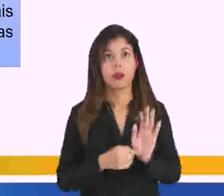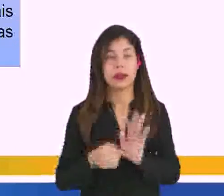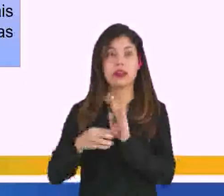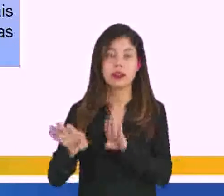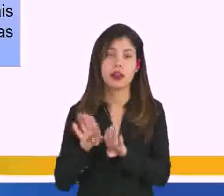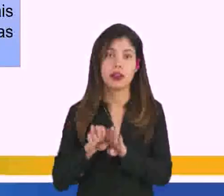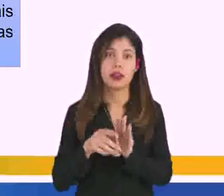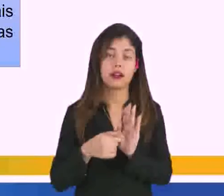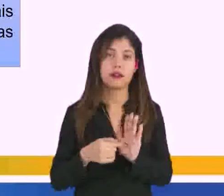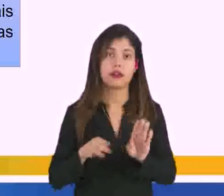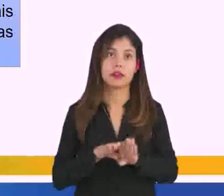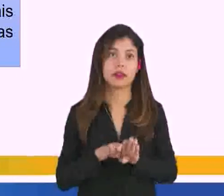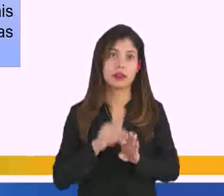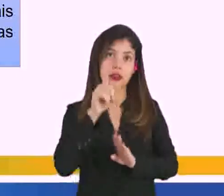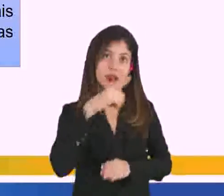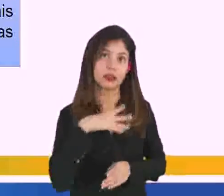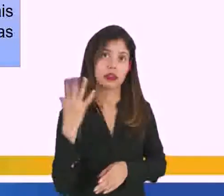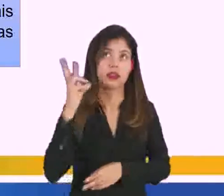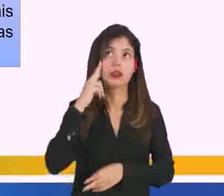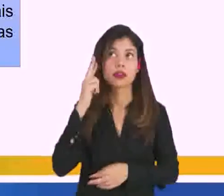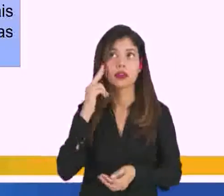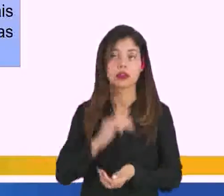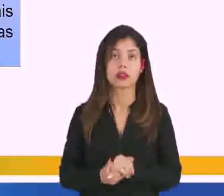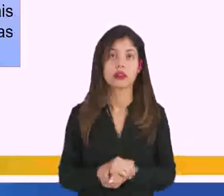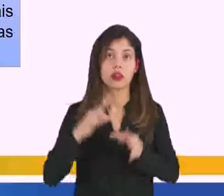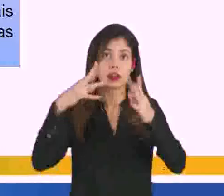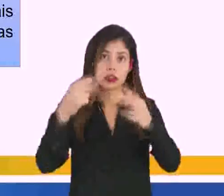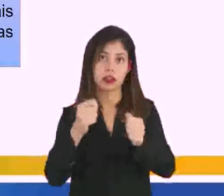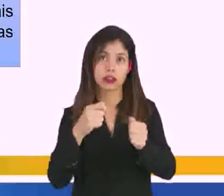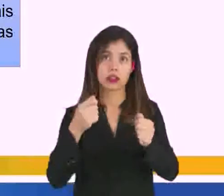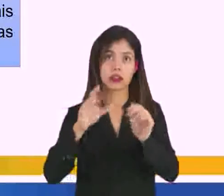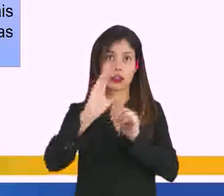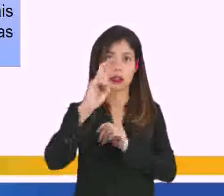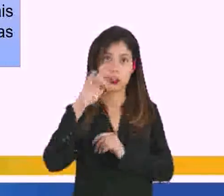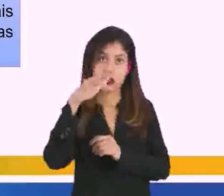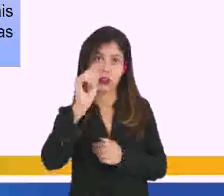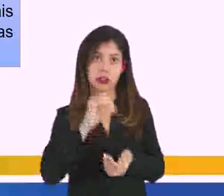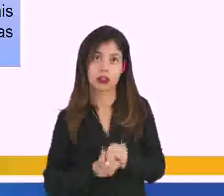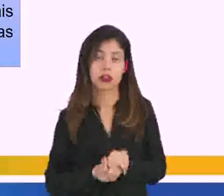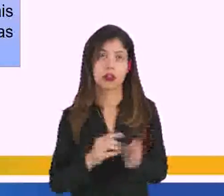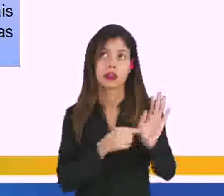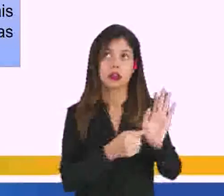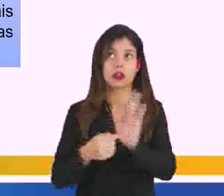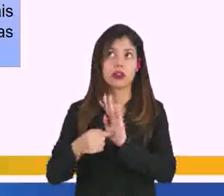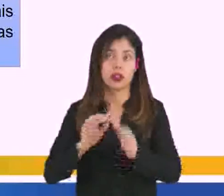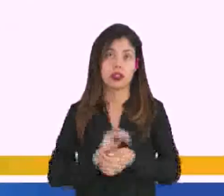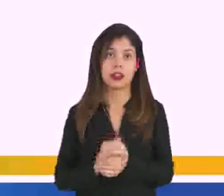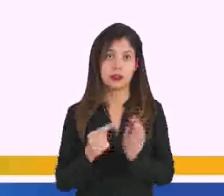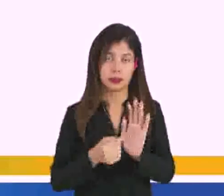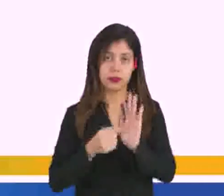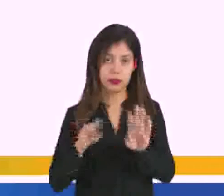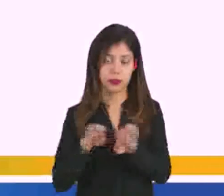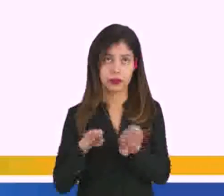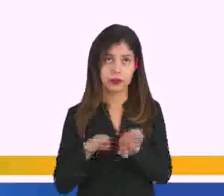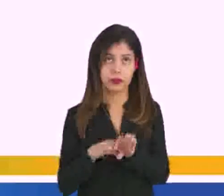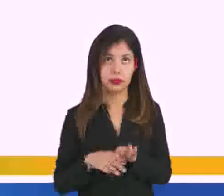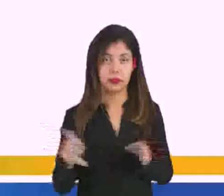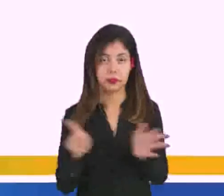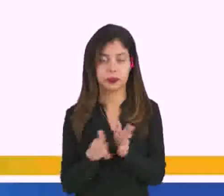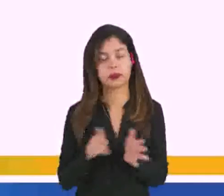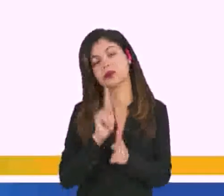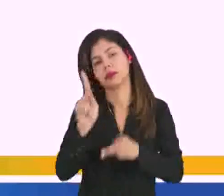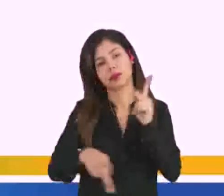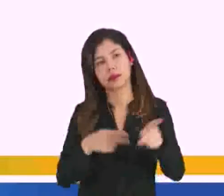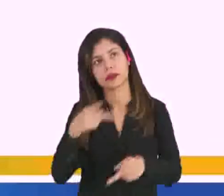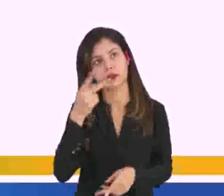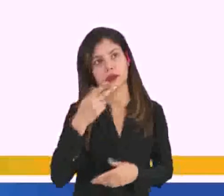levantamento, o procedimento mais comum é uma amostragem por cotas, em que as entrevistas são baseadas em um perfil já conhecido da população.